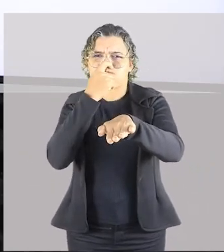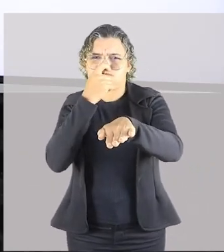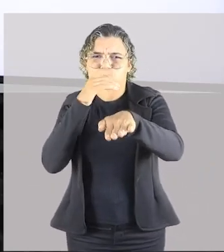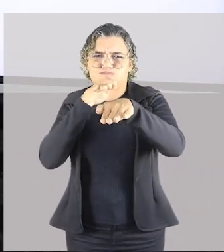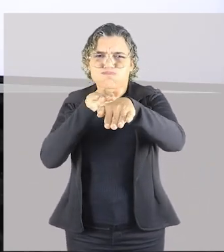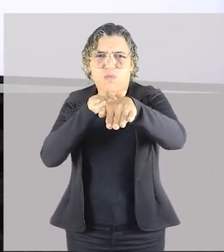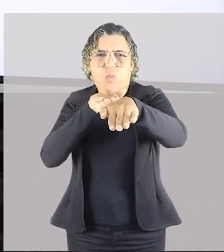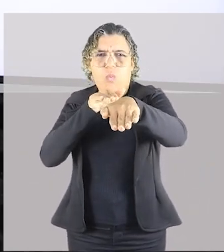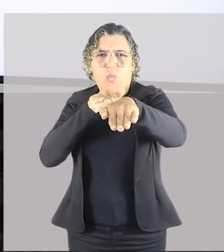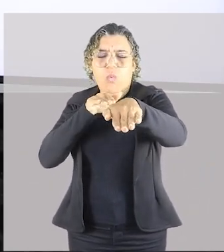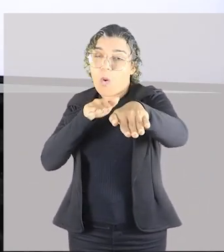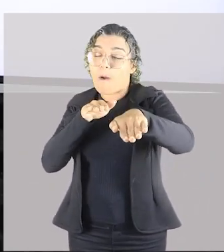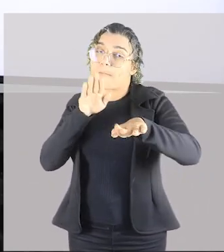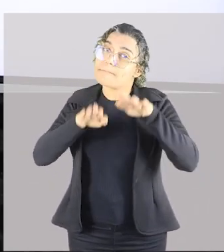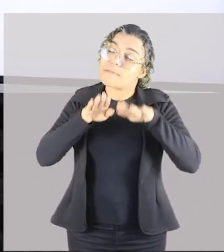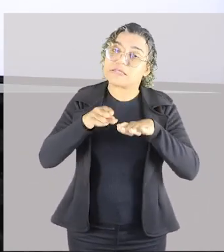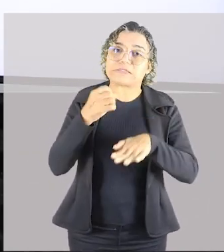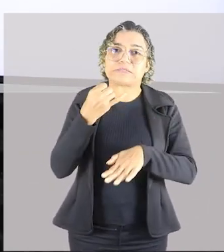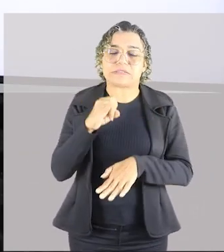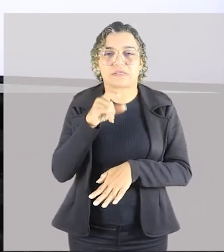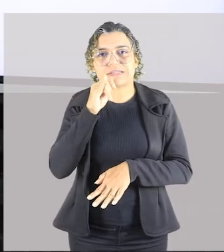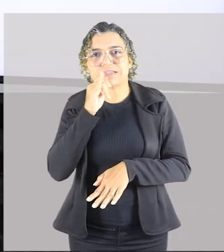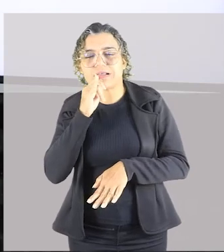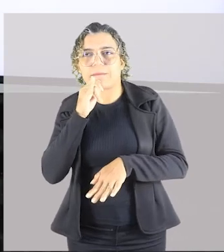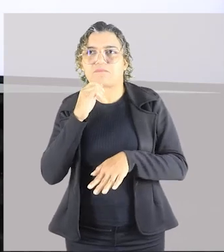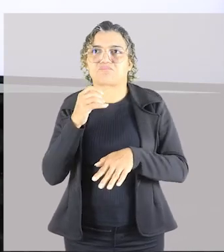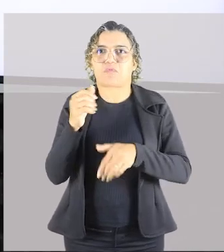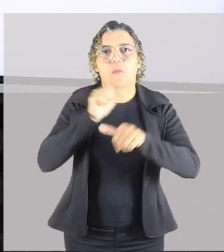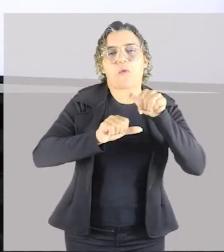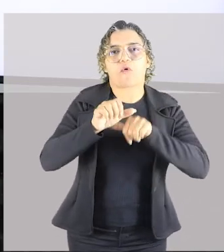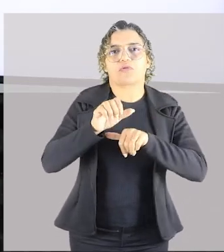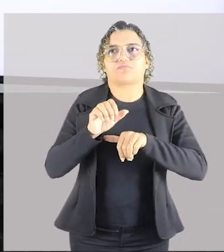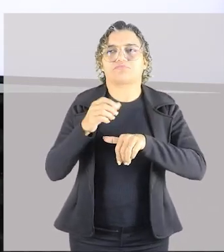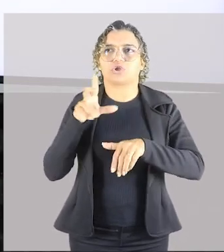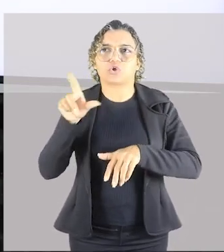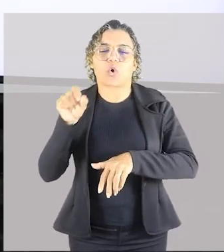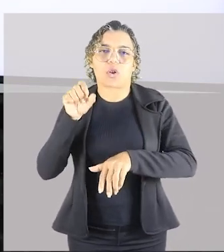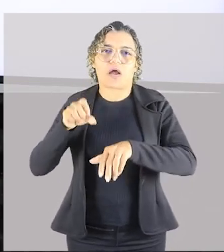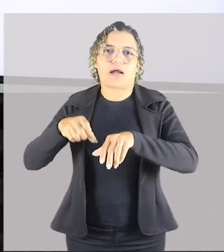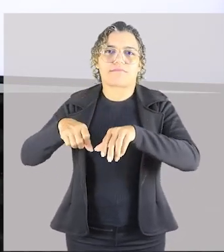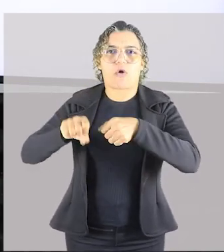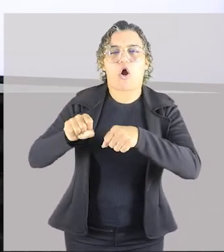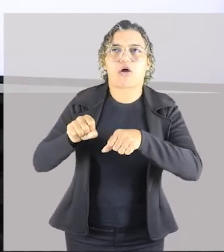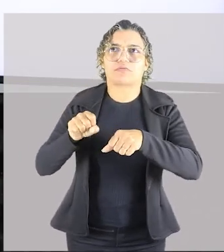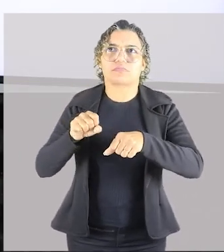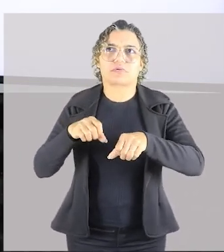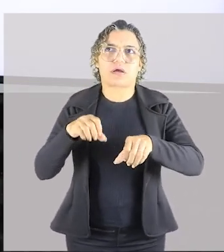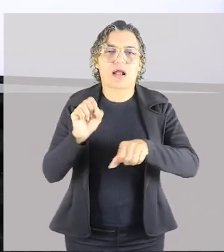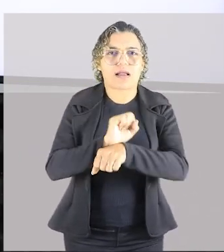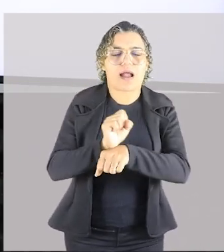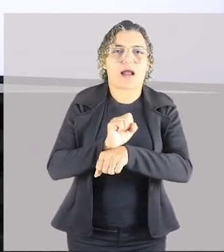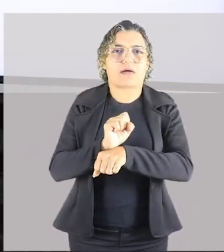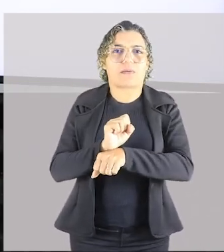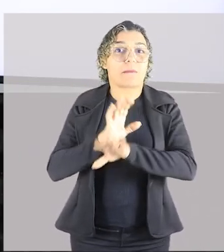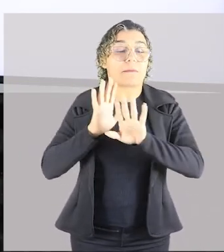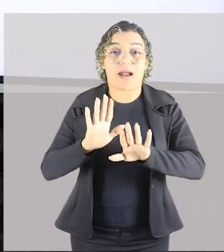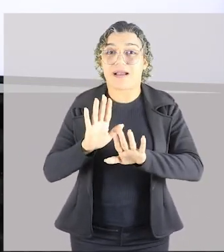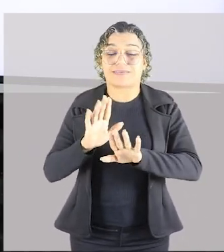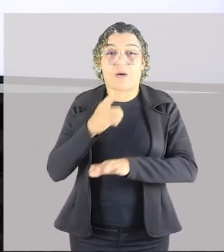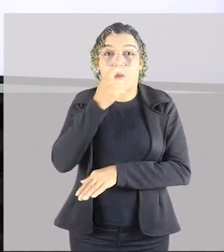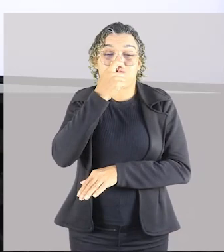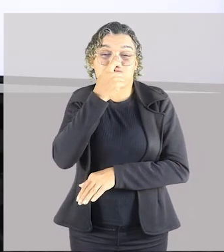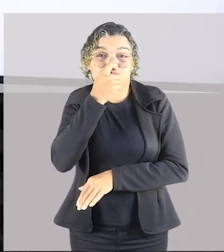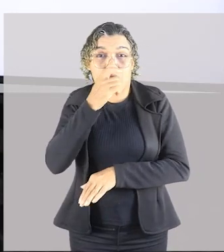tu diversifique a modalidade de transportes, mas tu tem mais gente do que o espaço consegue aguentar.